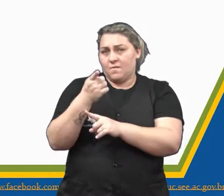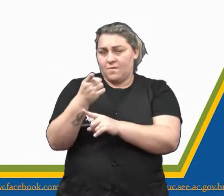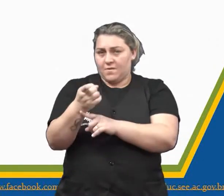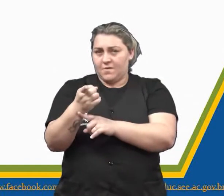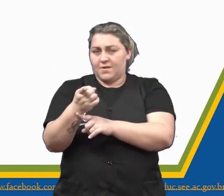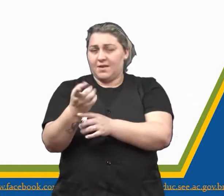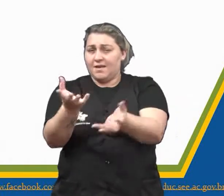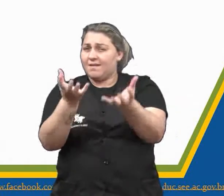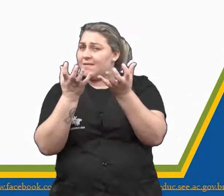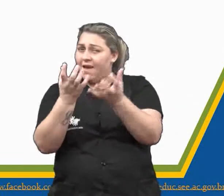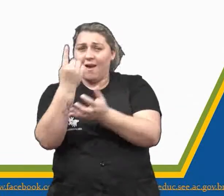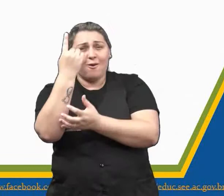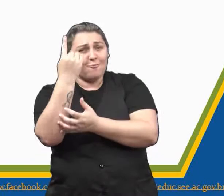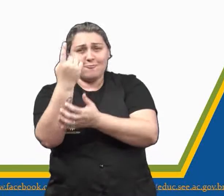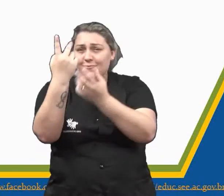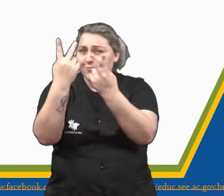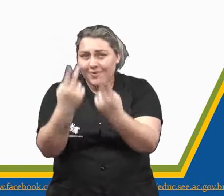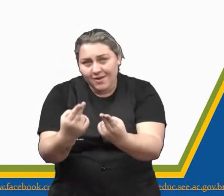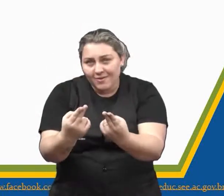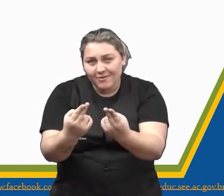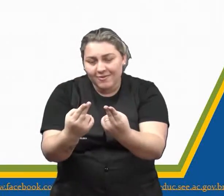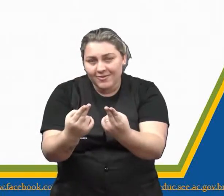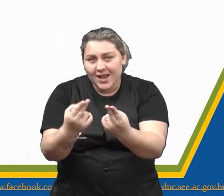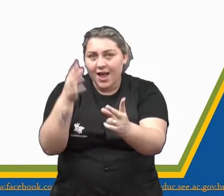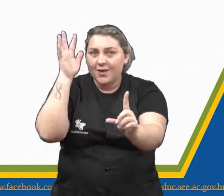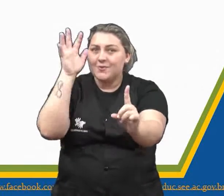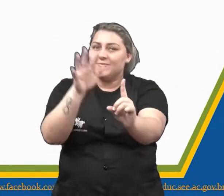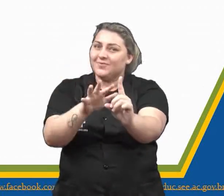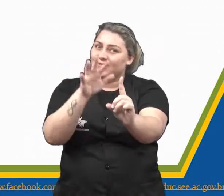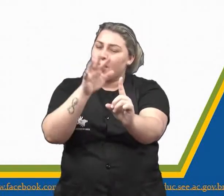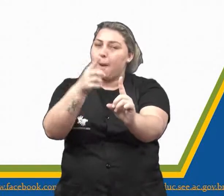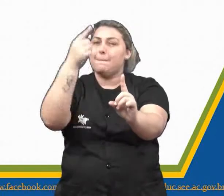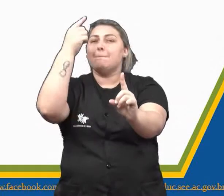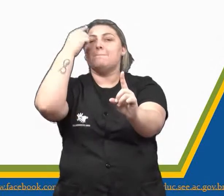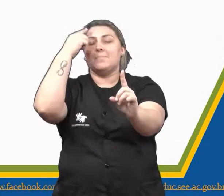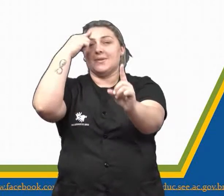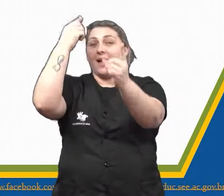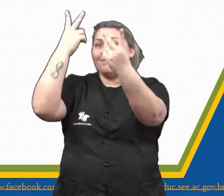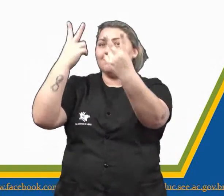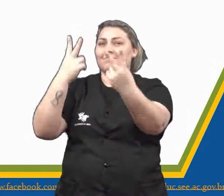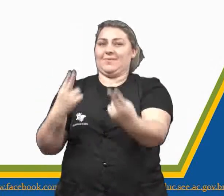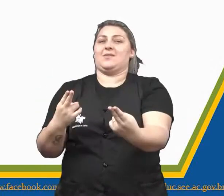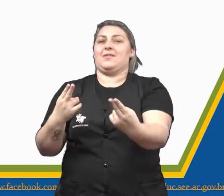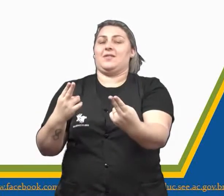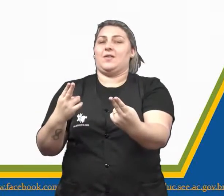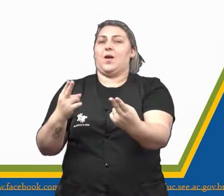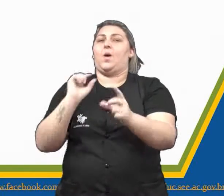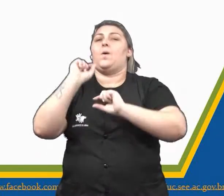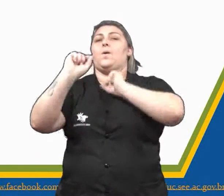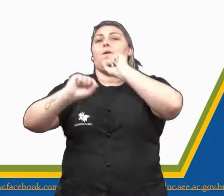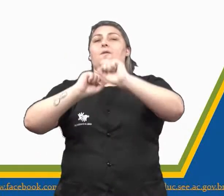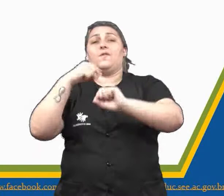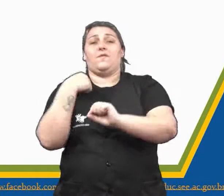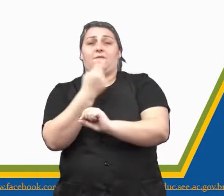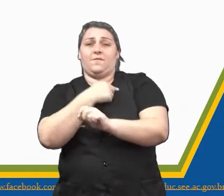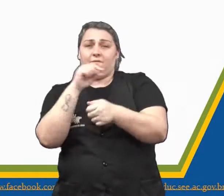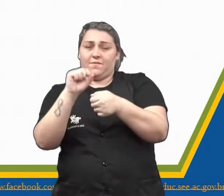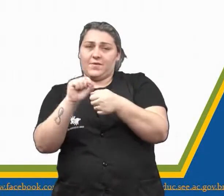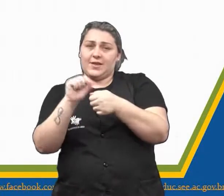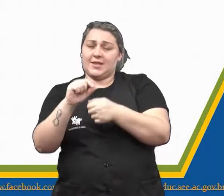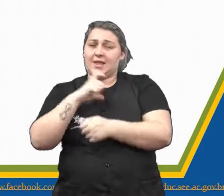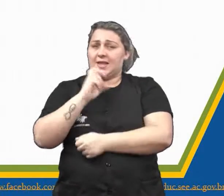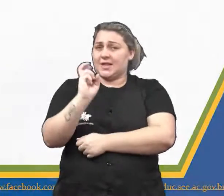quer tanto um desses. Então ela está te influenciando a pensar a mesma coisa. E aí o que a gente vai fazer? Se você tem